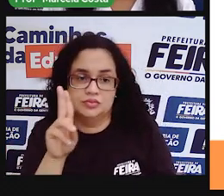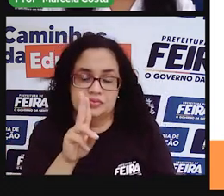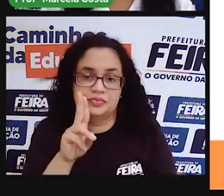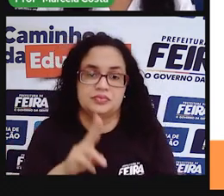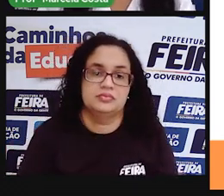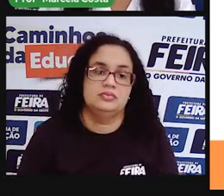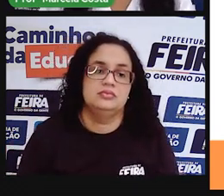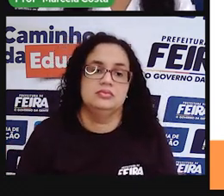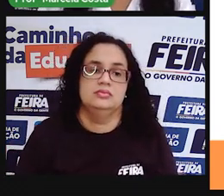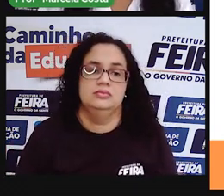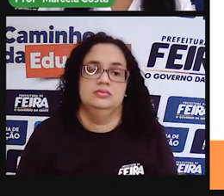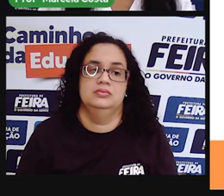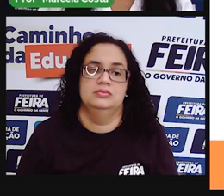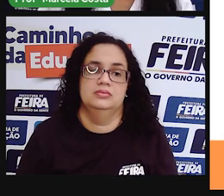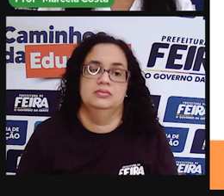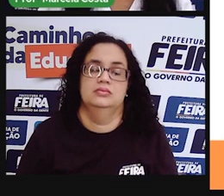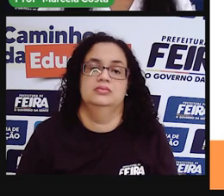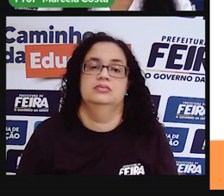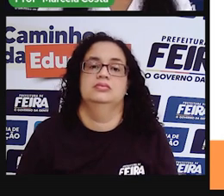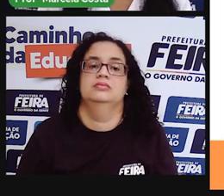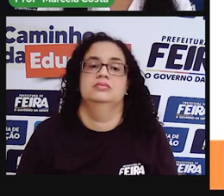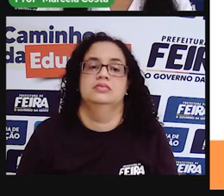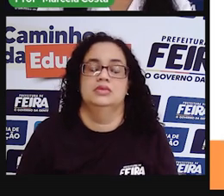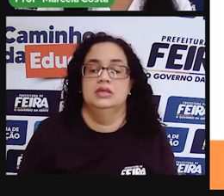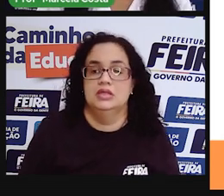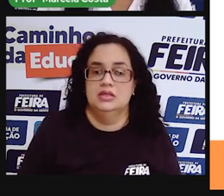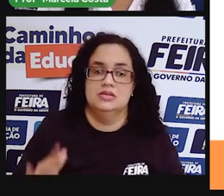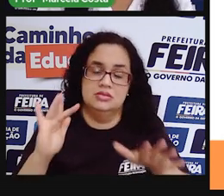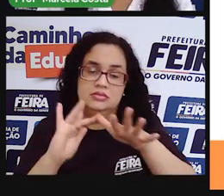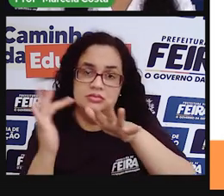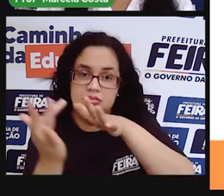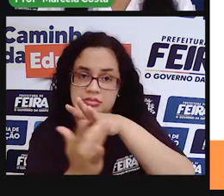do perfil da rede social, e aí você